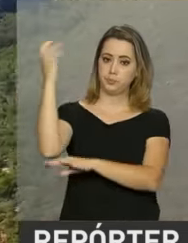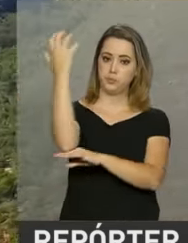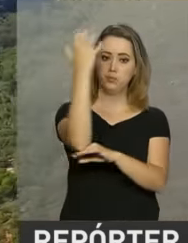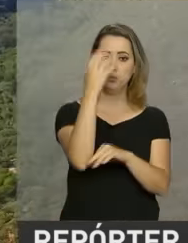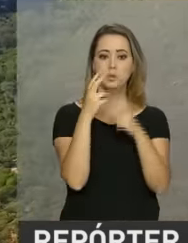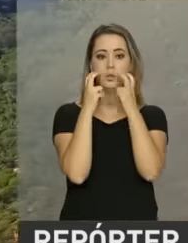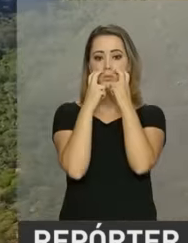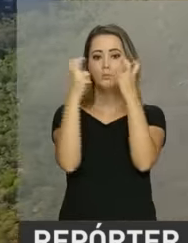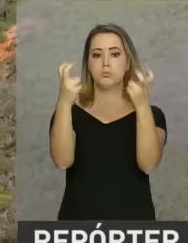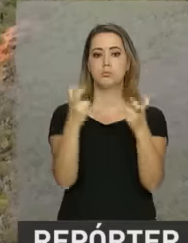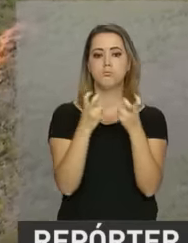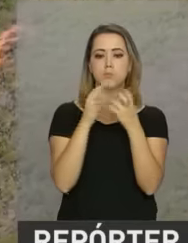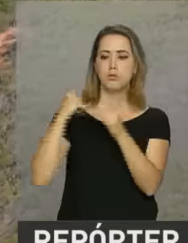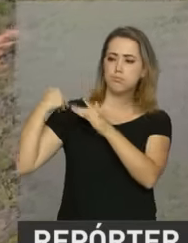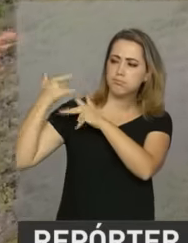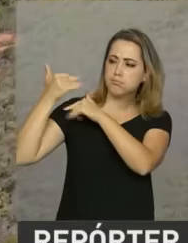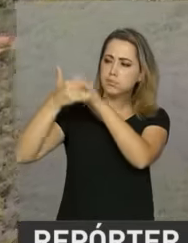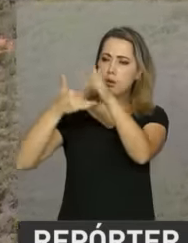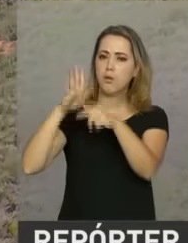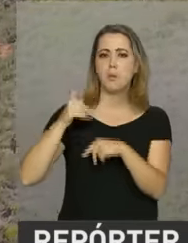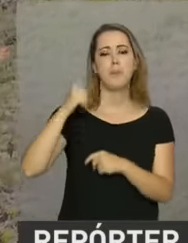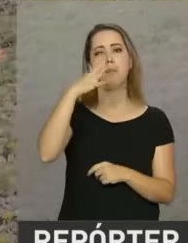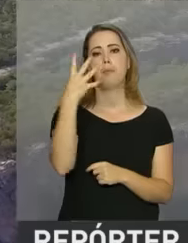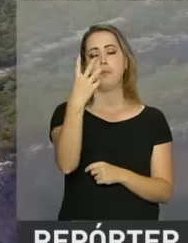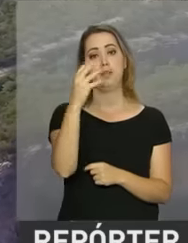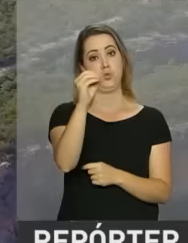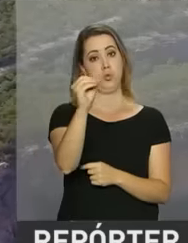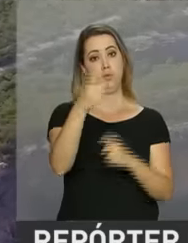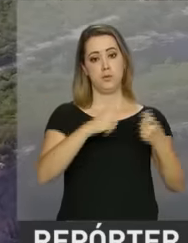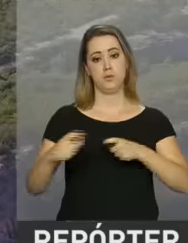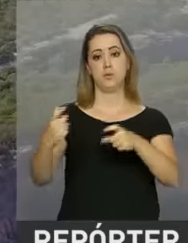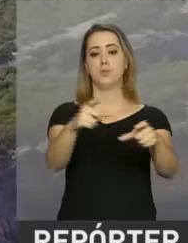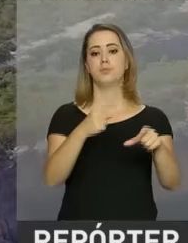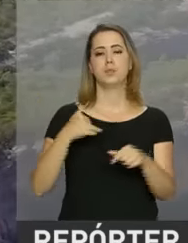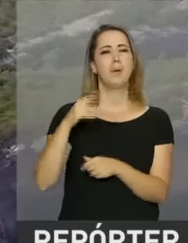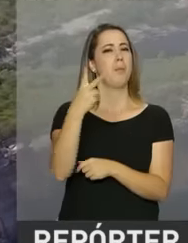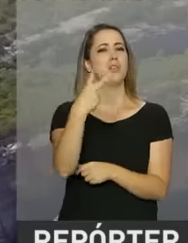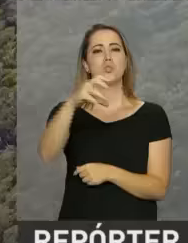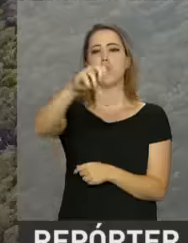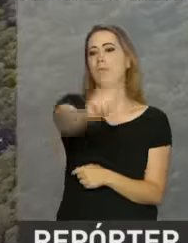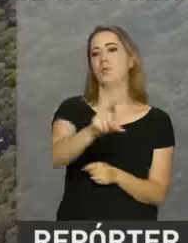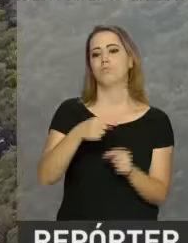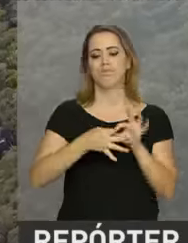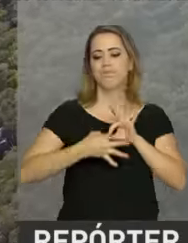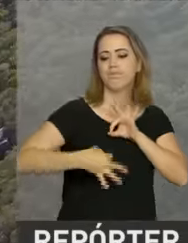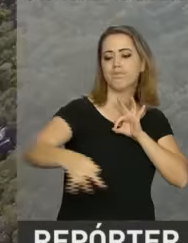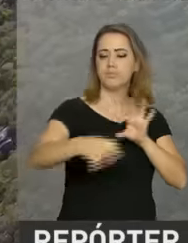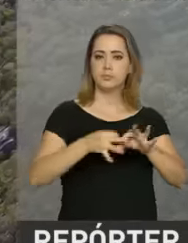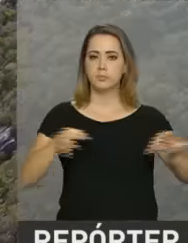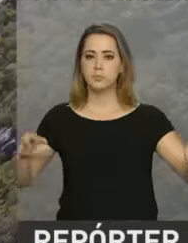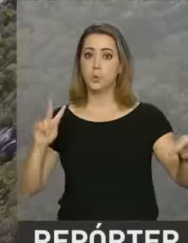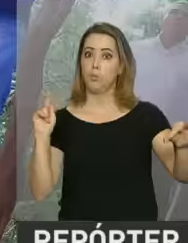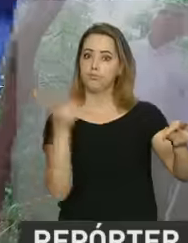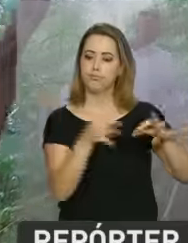é o maior registro da pré-história do Brasil São 400 sítios arqueológicos em 129.000 haes o território entre